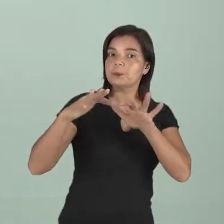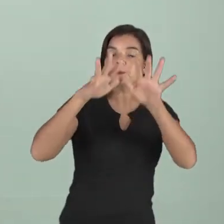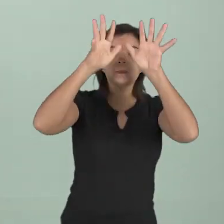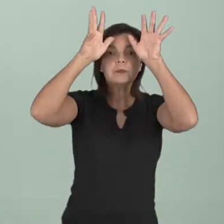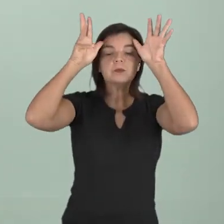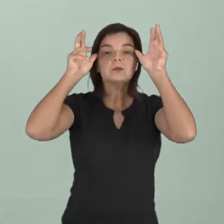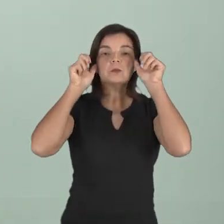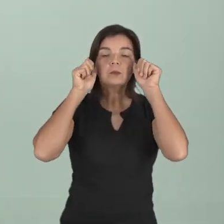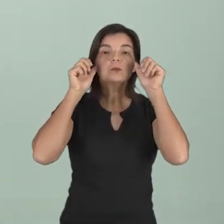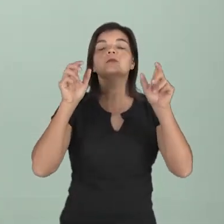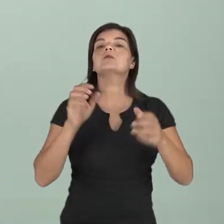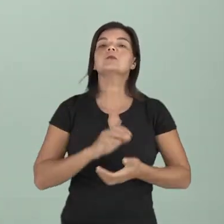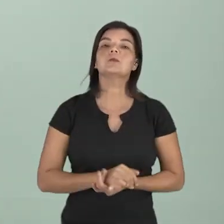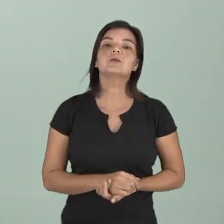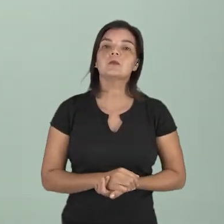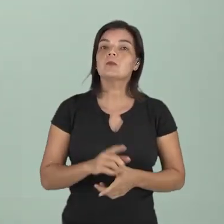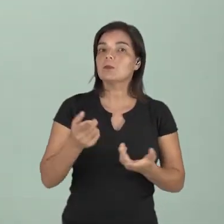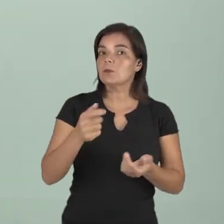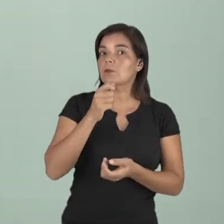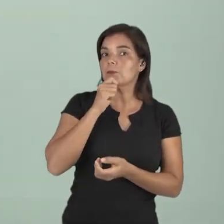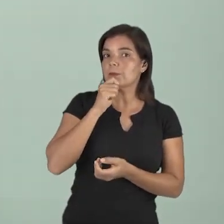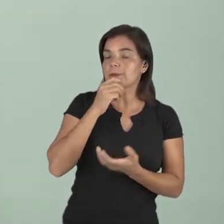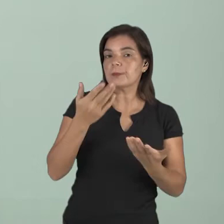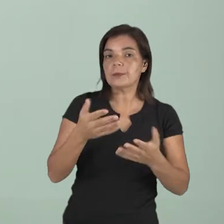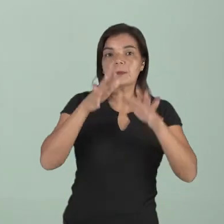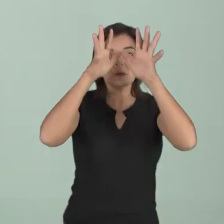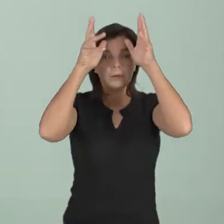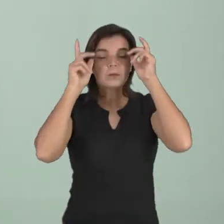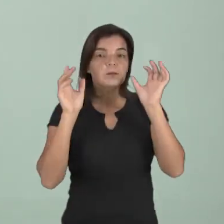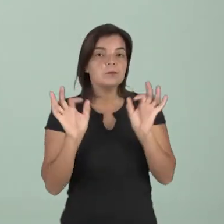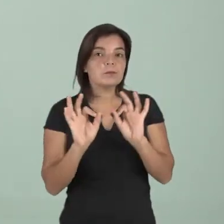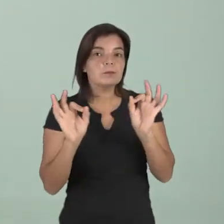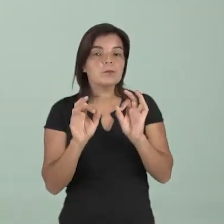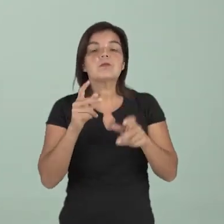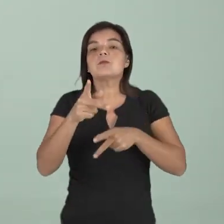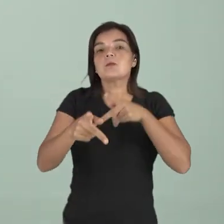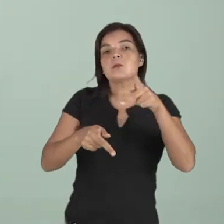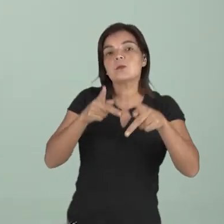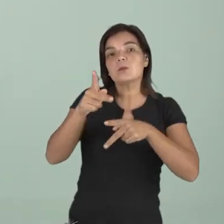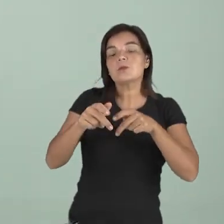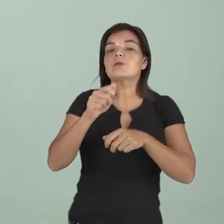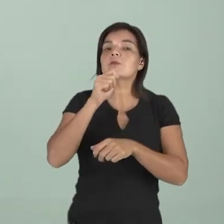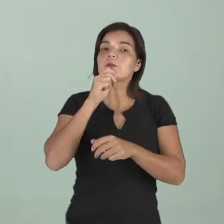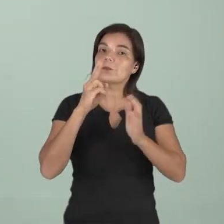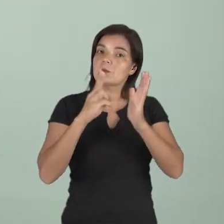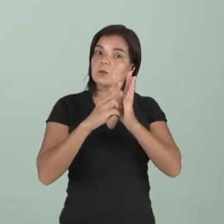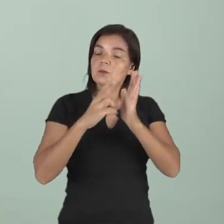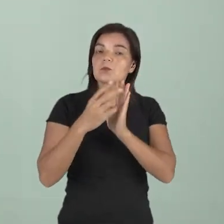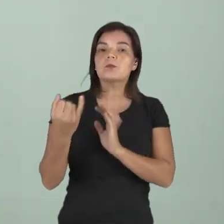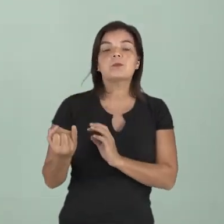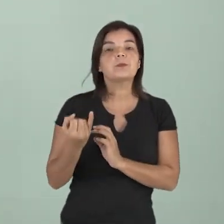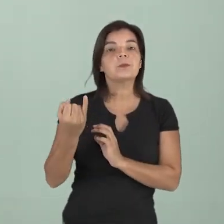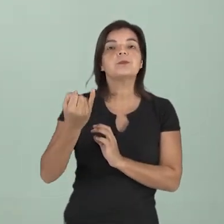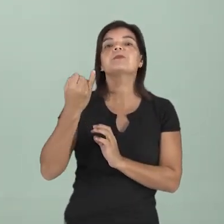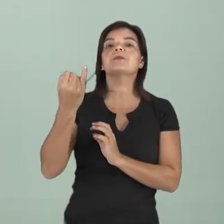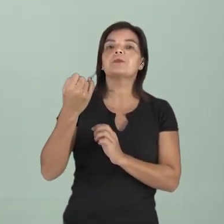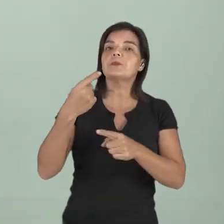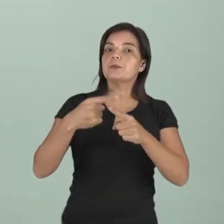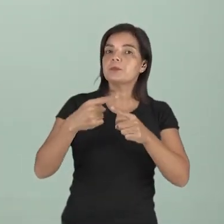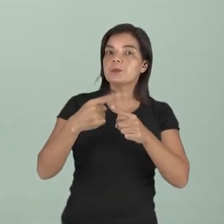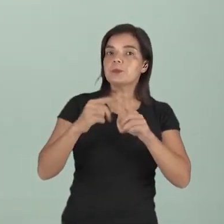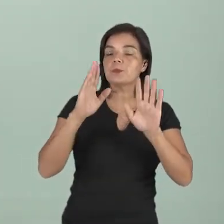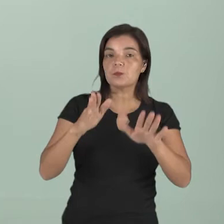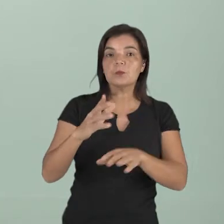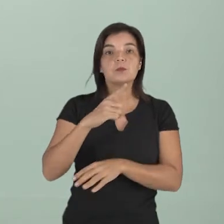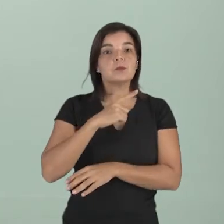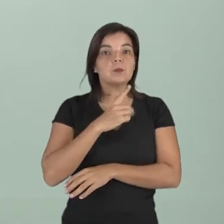a região do Acre, que ainda não era Acre, a população indígena teve um papel muito importante, porque como